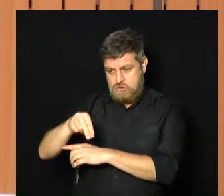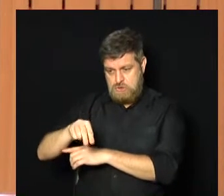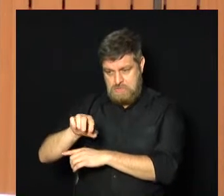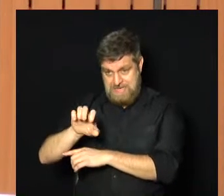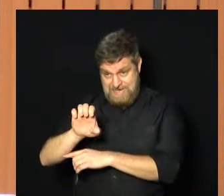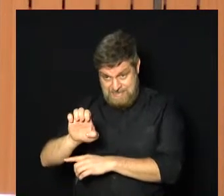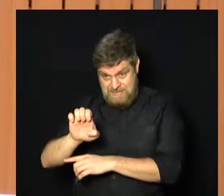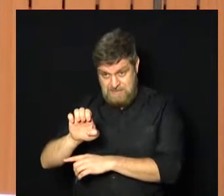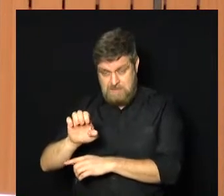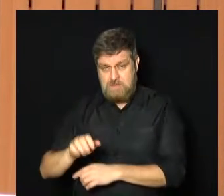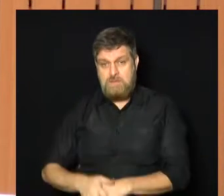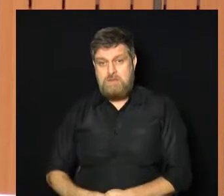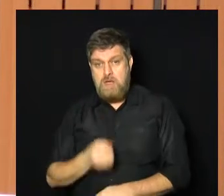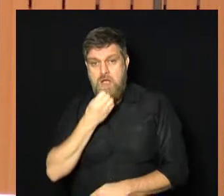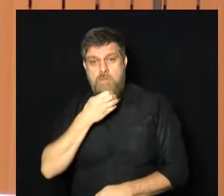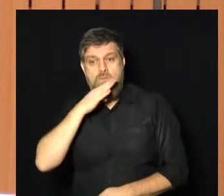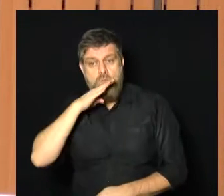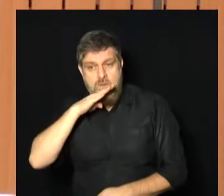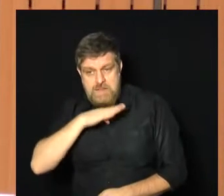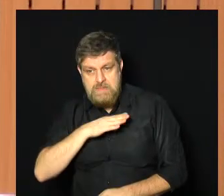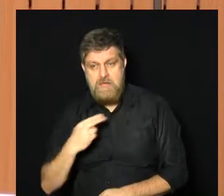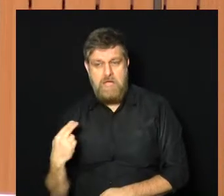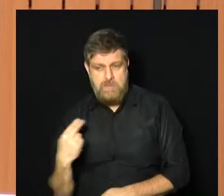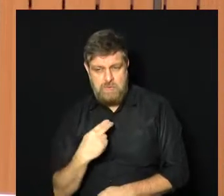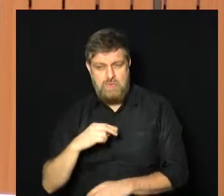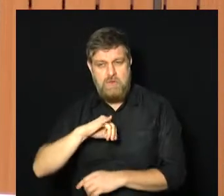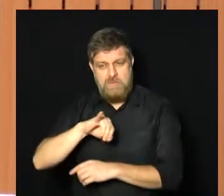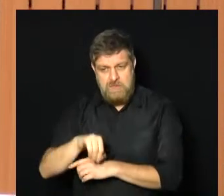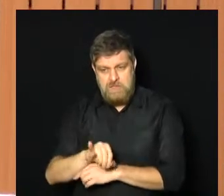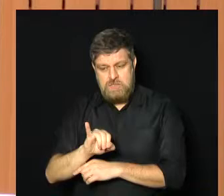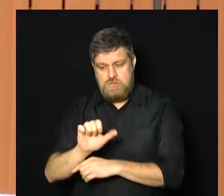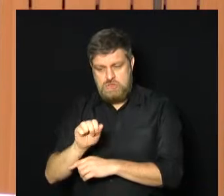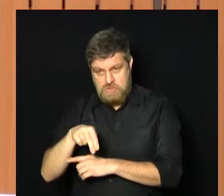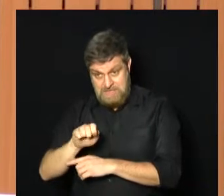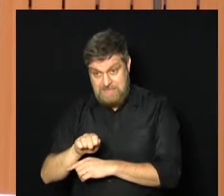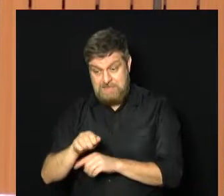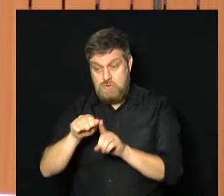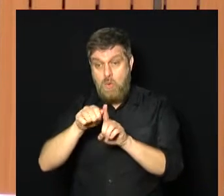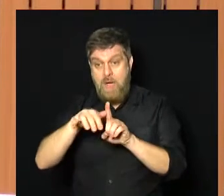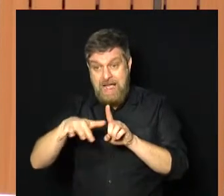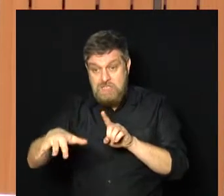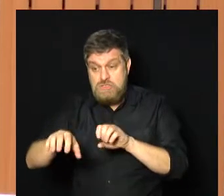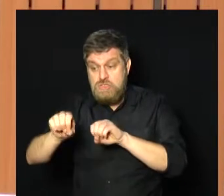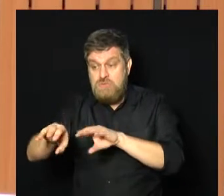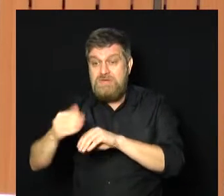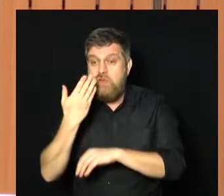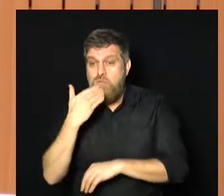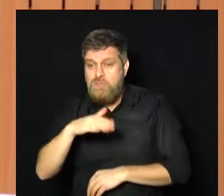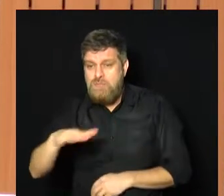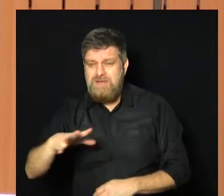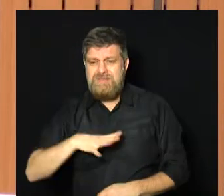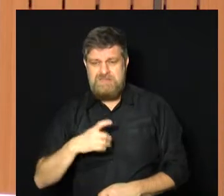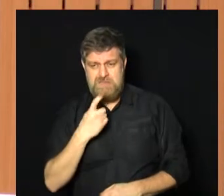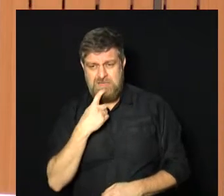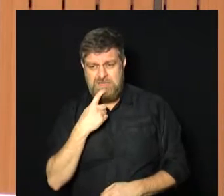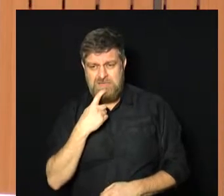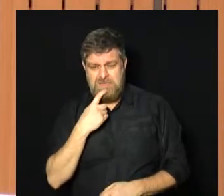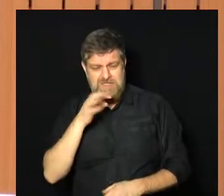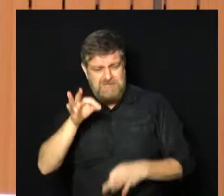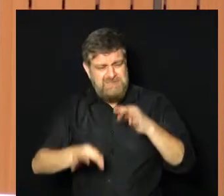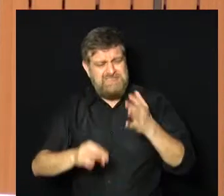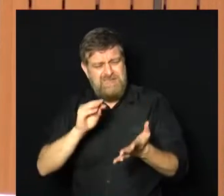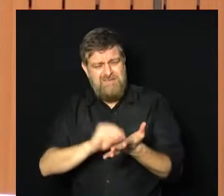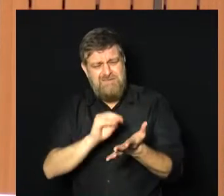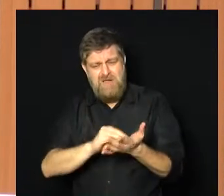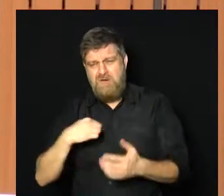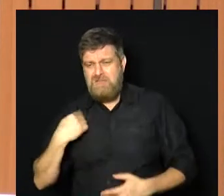Antunes. Boa tarde, meu nome é Giane dos Reis Antunes, agente de educação infantil em Campinas. É uma injustiça não sermos reconhecidos no